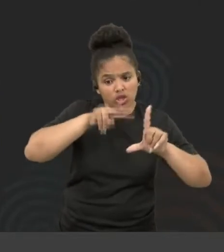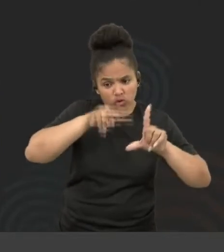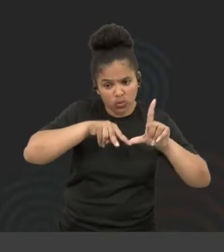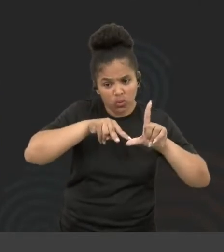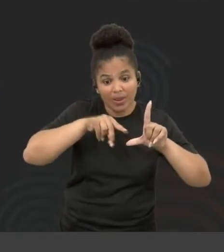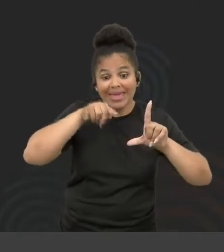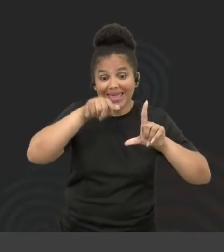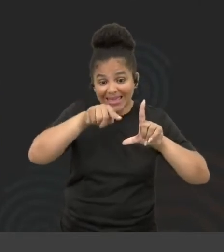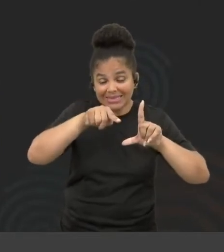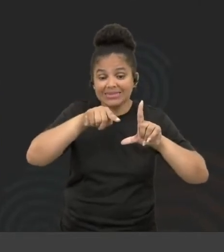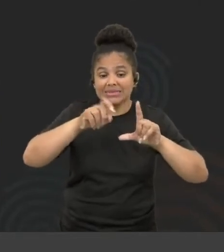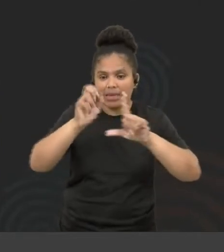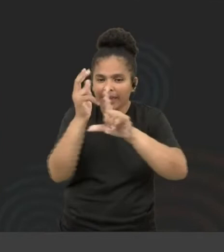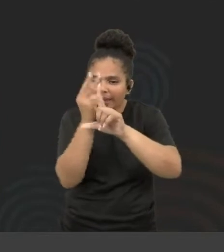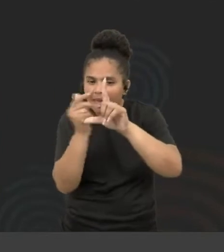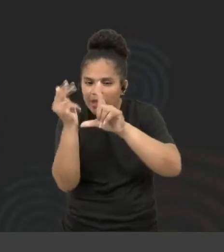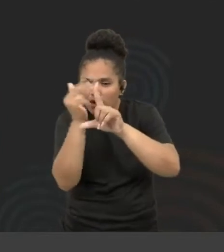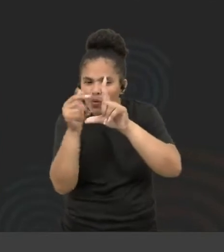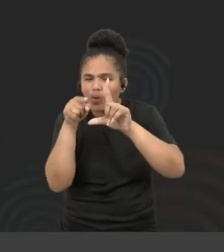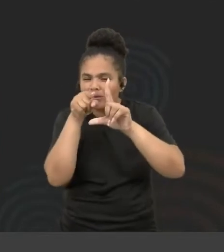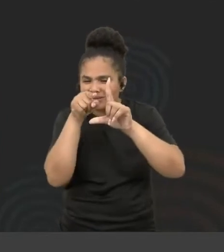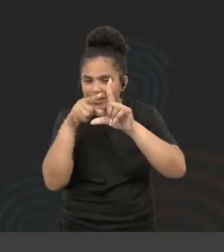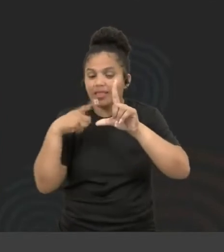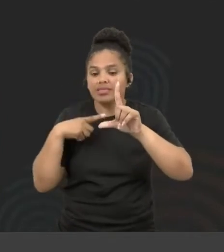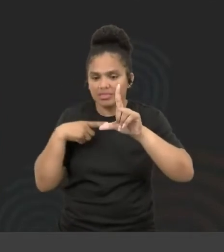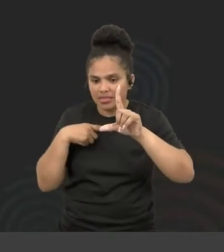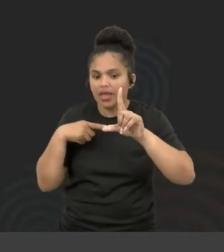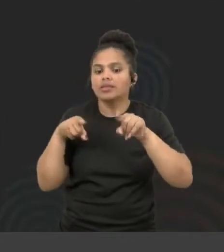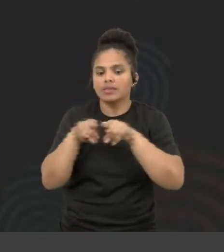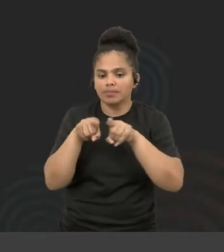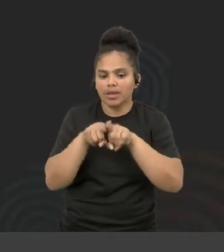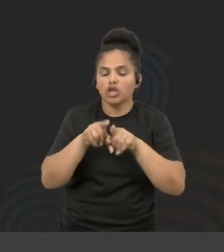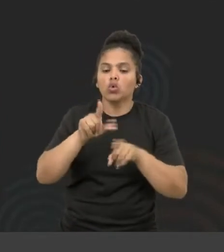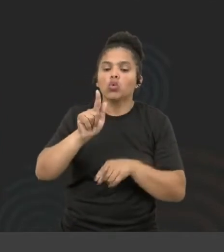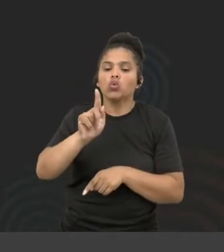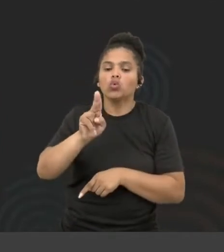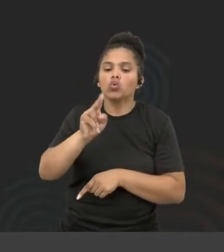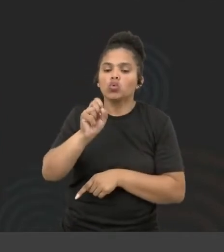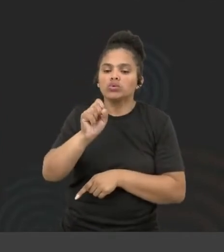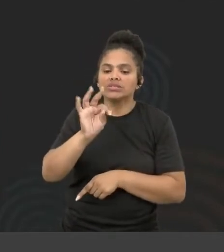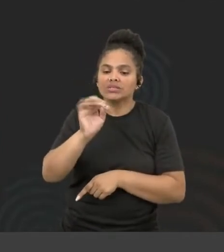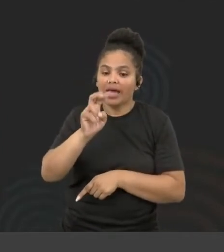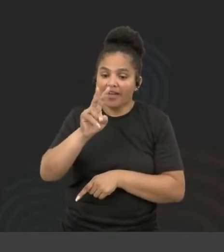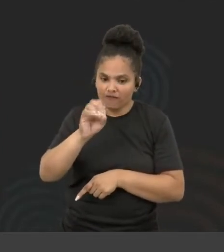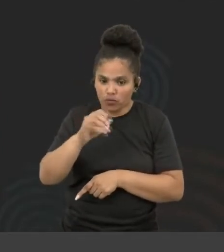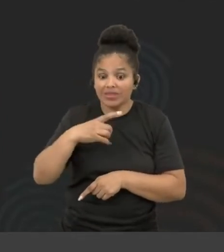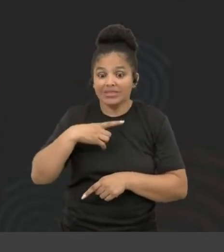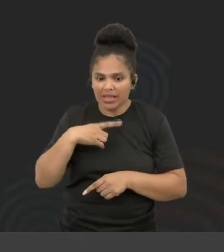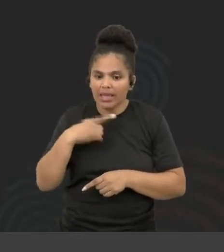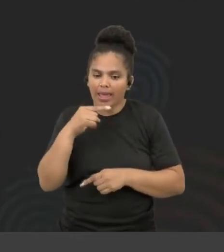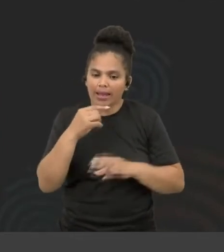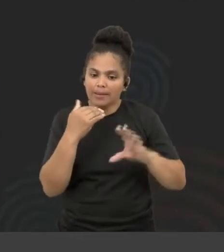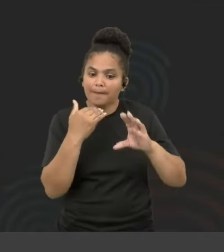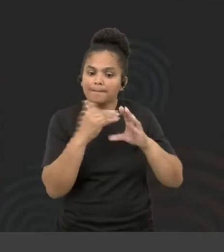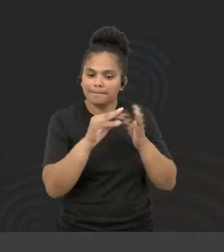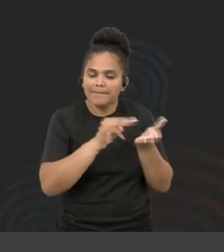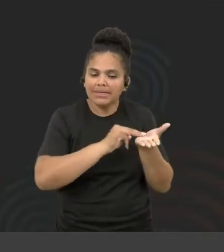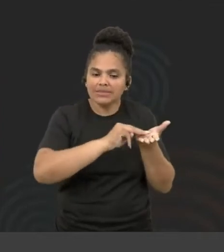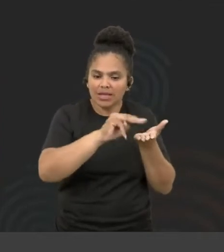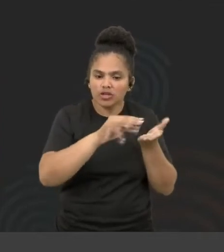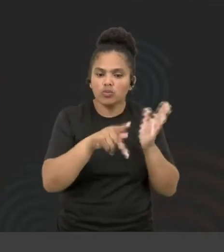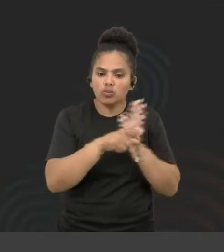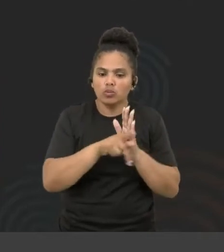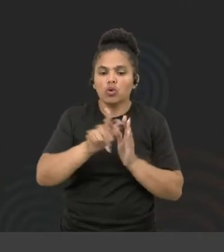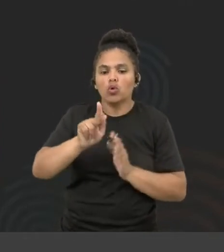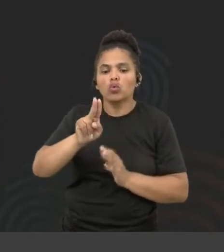QR Code tem um tweet bem interessante do Gustavo Torniero, que ele, quando ele mandou uma mensagem para o Guga Chakra, e o